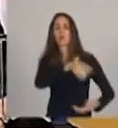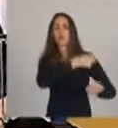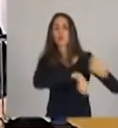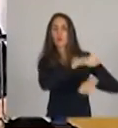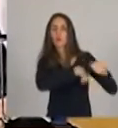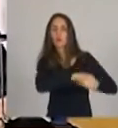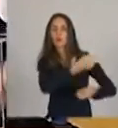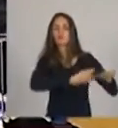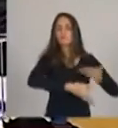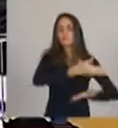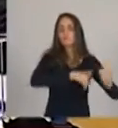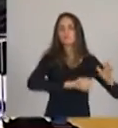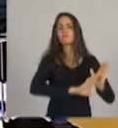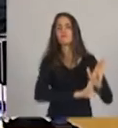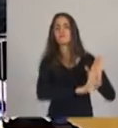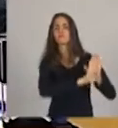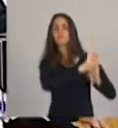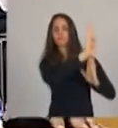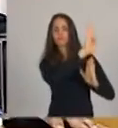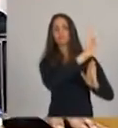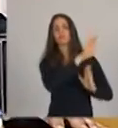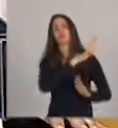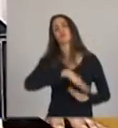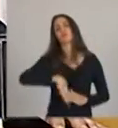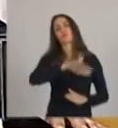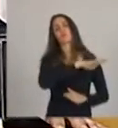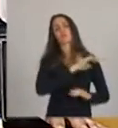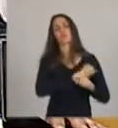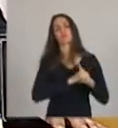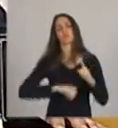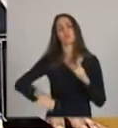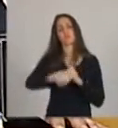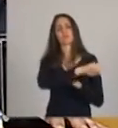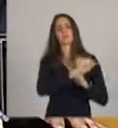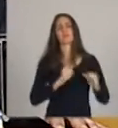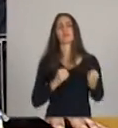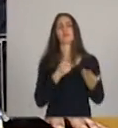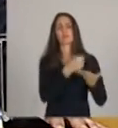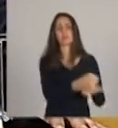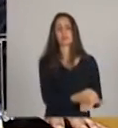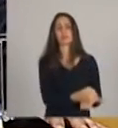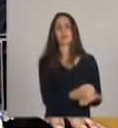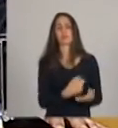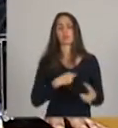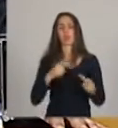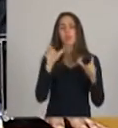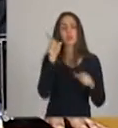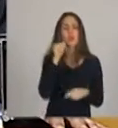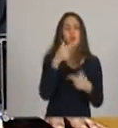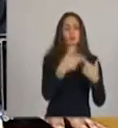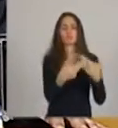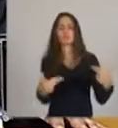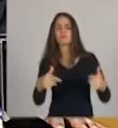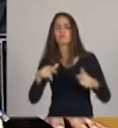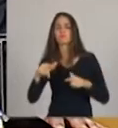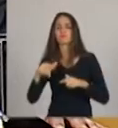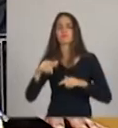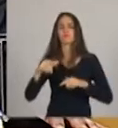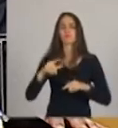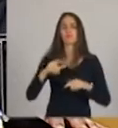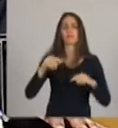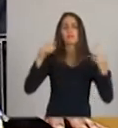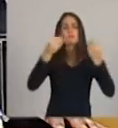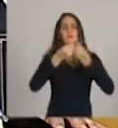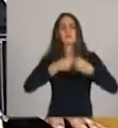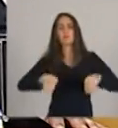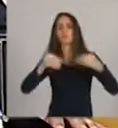do Legislativo em favor de toda a nossa sociedade. Setores gravemente prejudicados social e economicamente